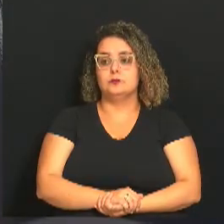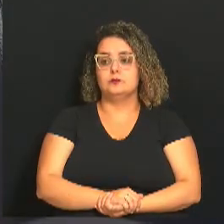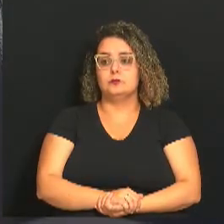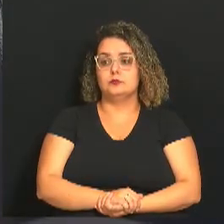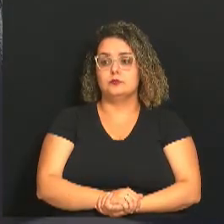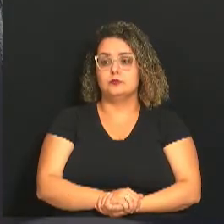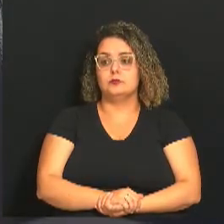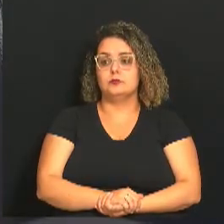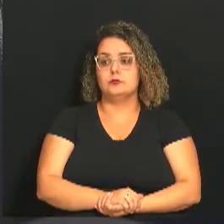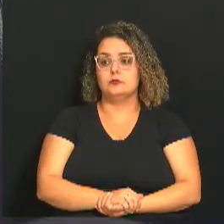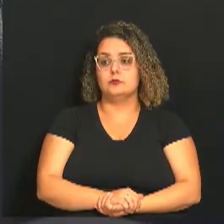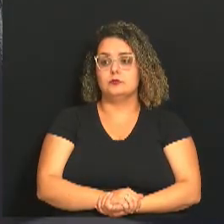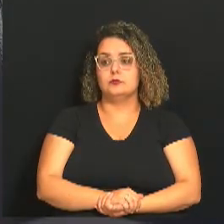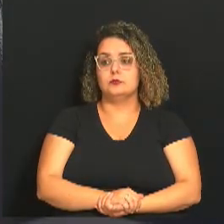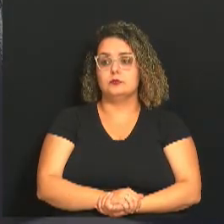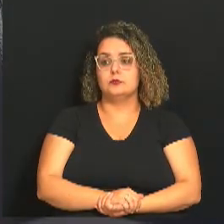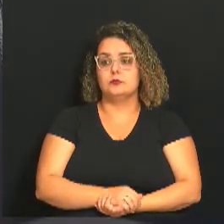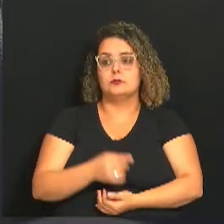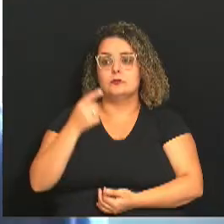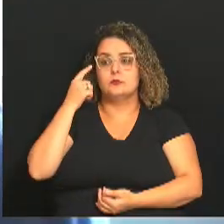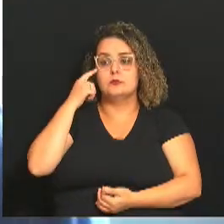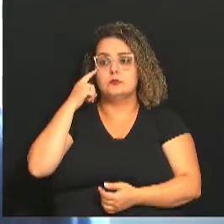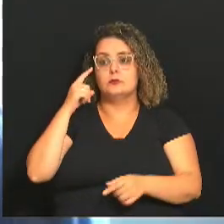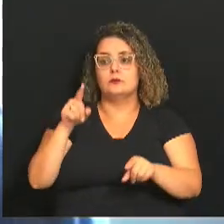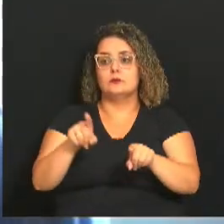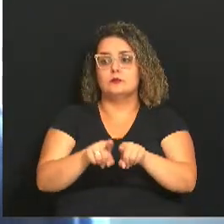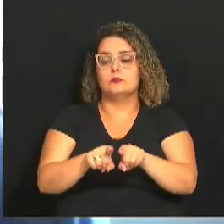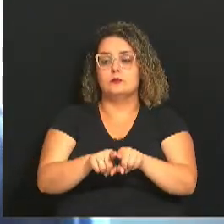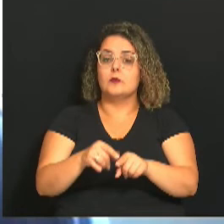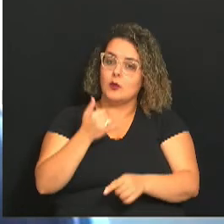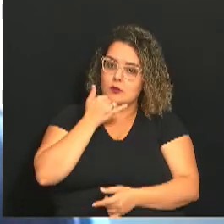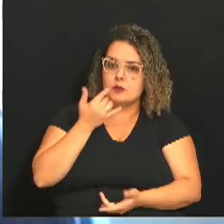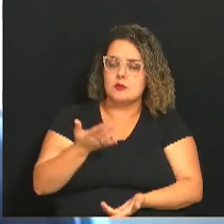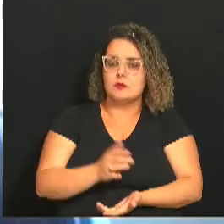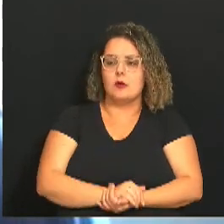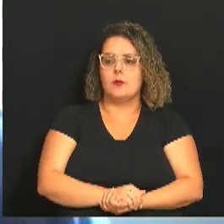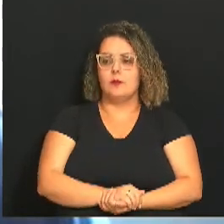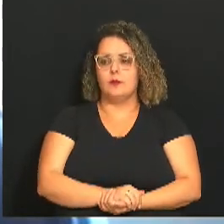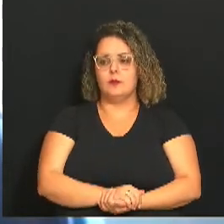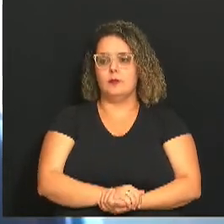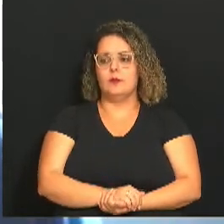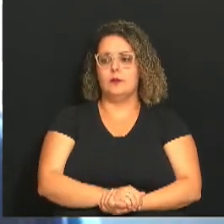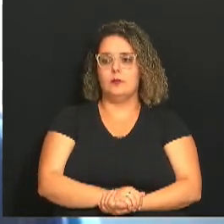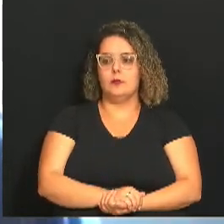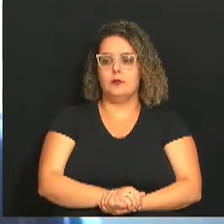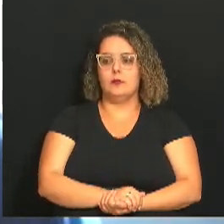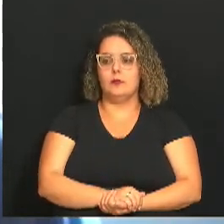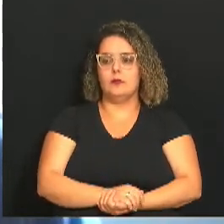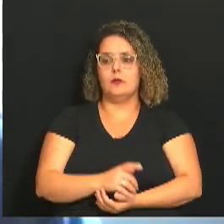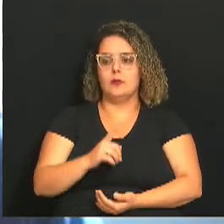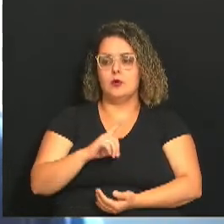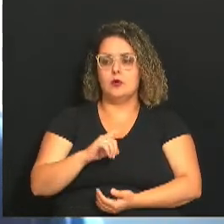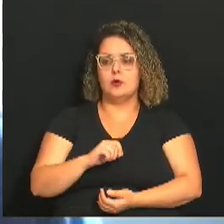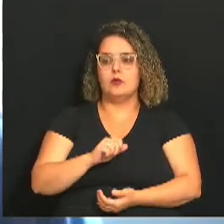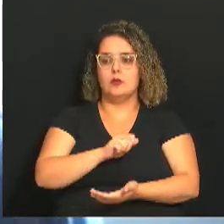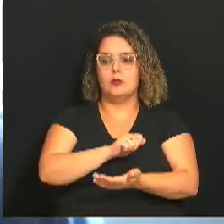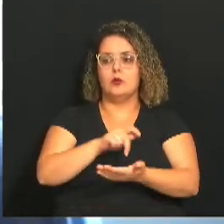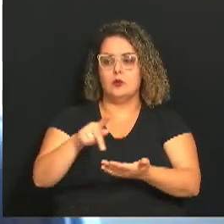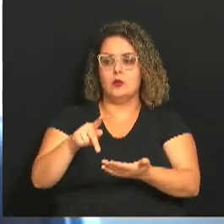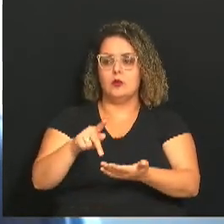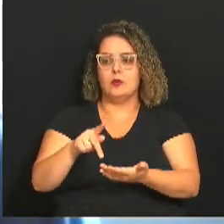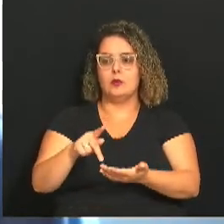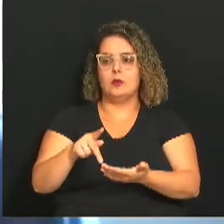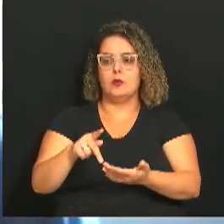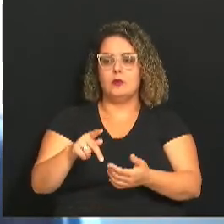Eu penso, inclusive, que, com licença, que eu podia ter um aplicativo para agentes de rua,